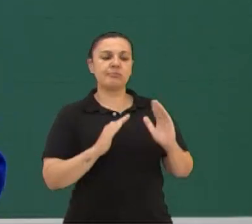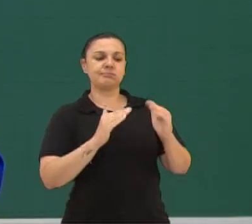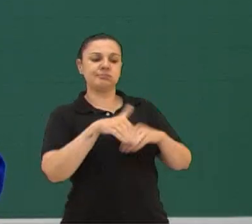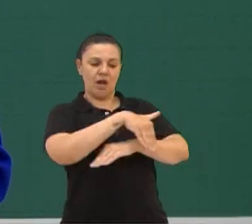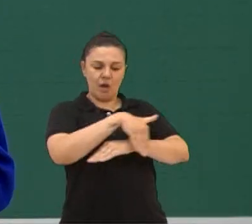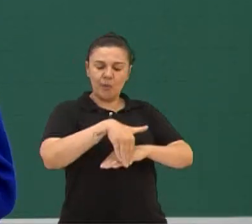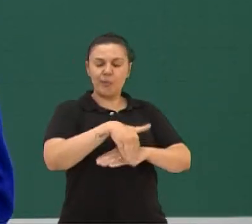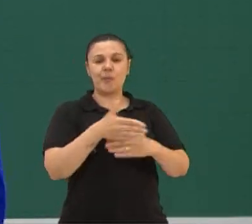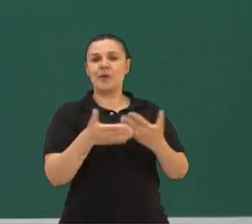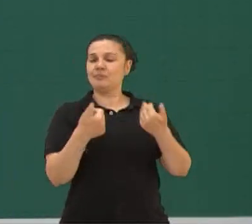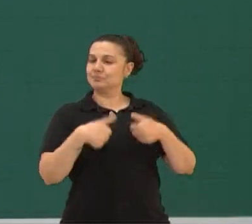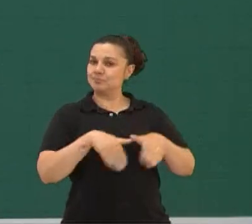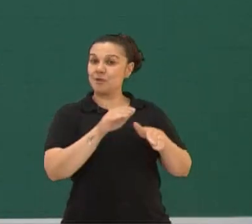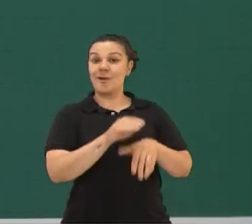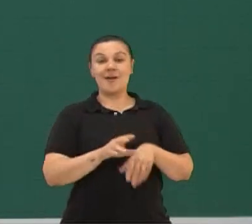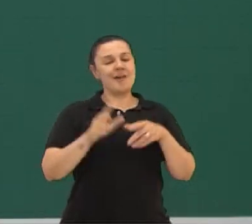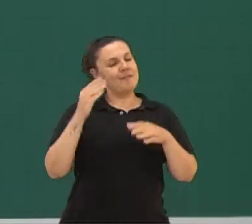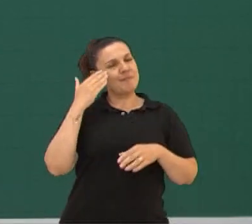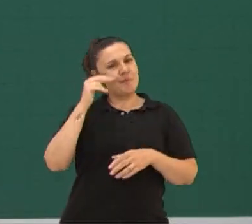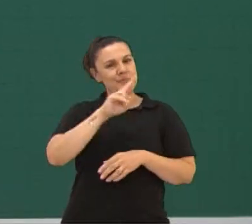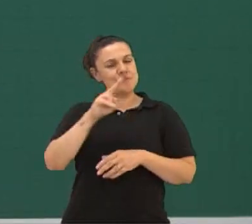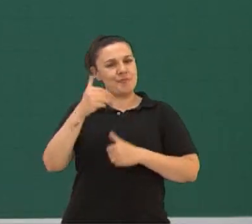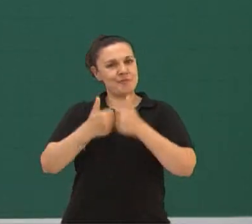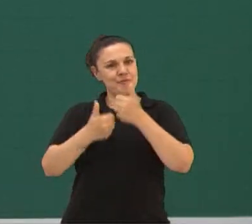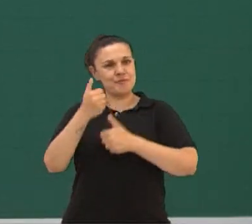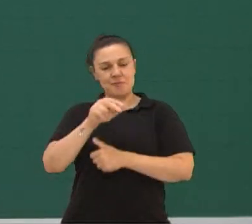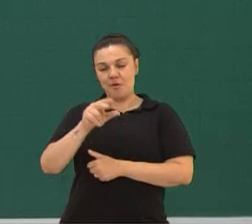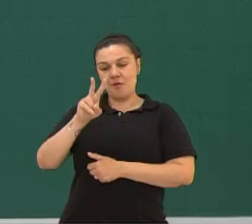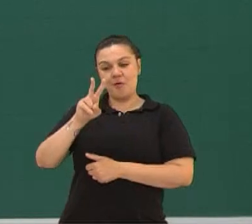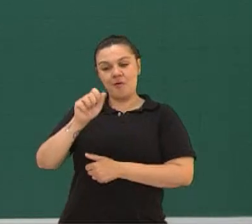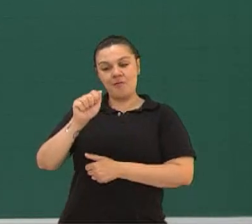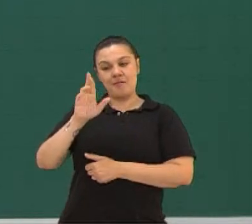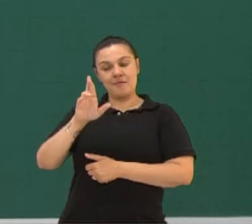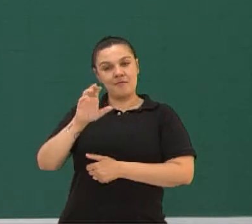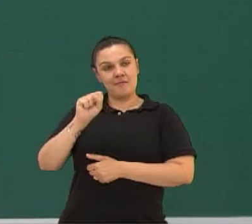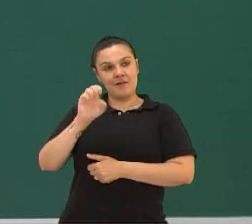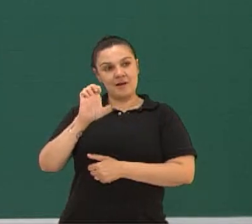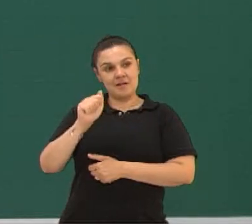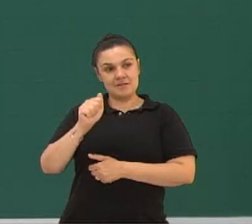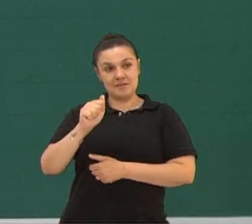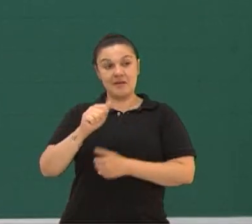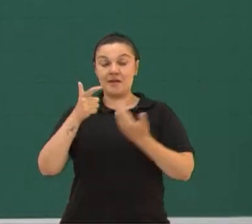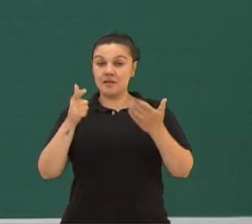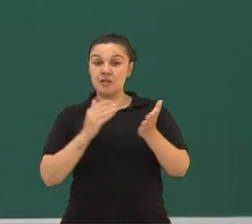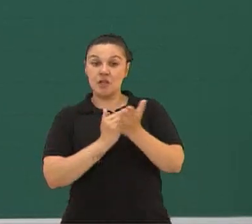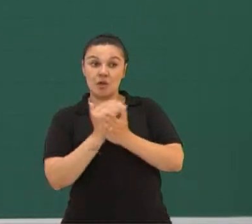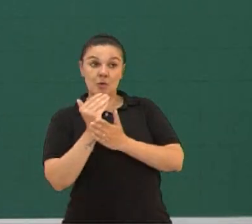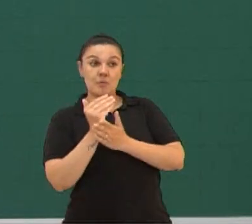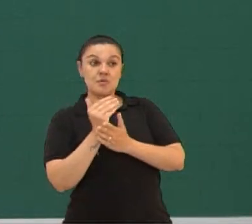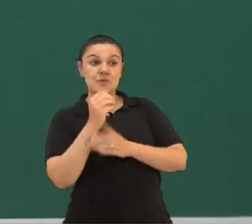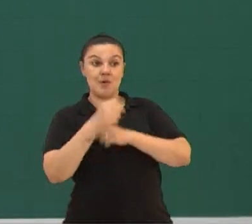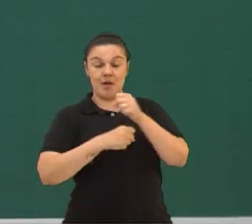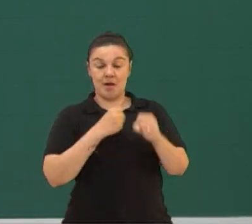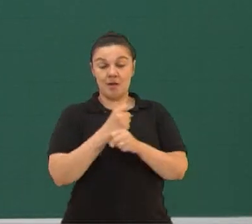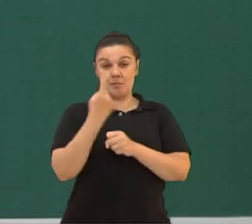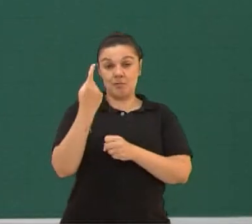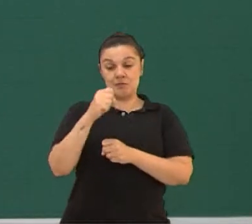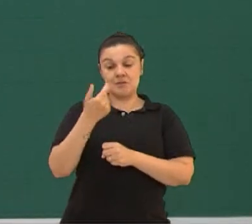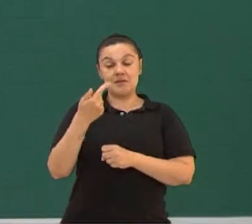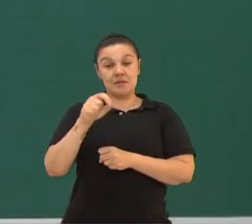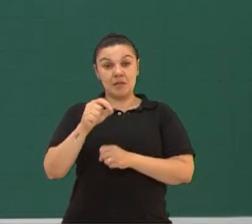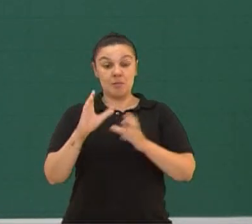futebol de várzea. Então ele começou a se tornar um esporte de massa, né? A partir da década de 1870, por meio da